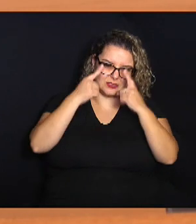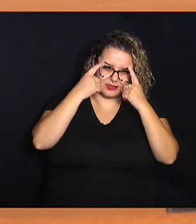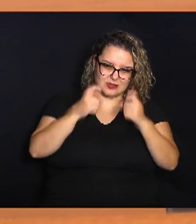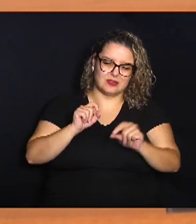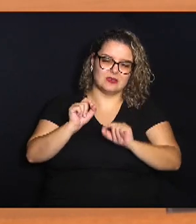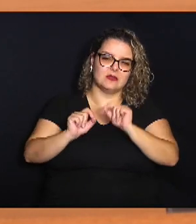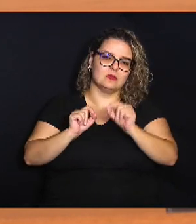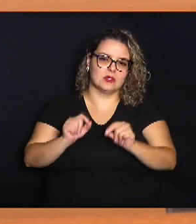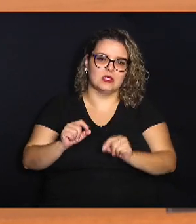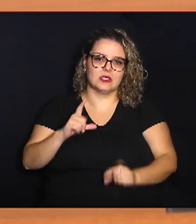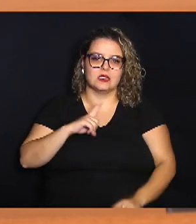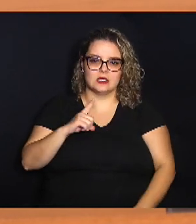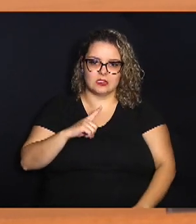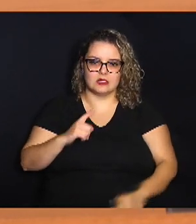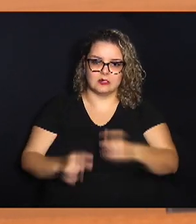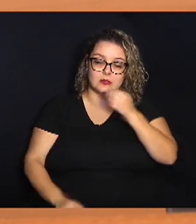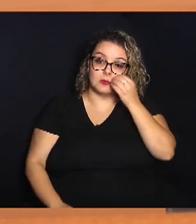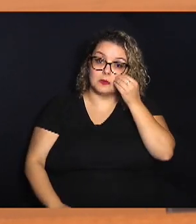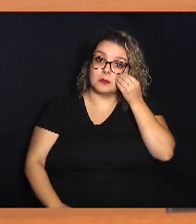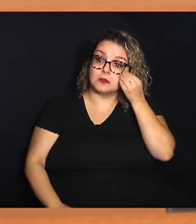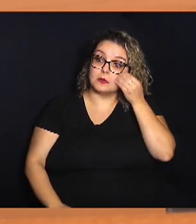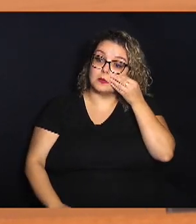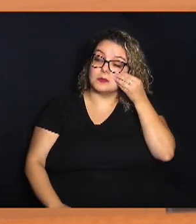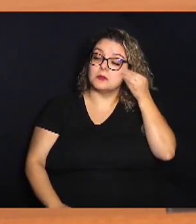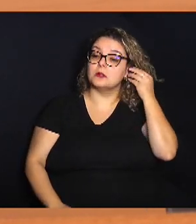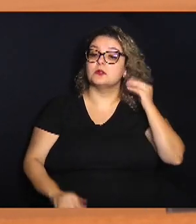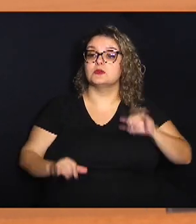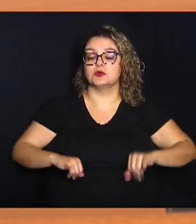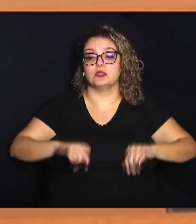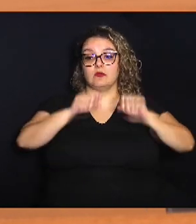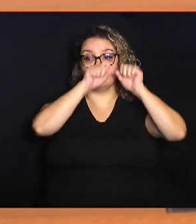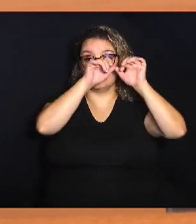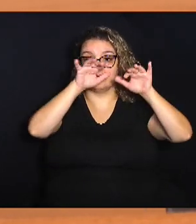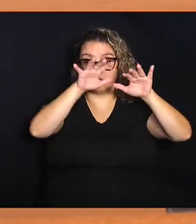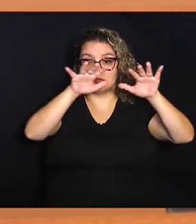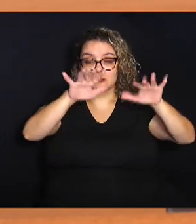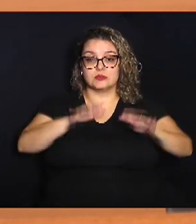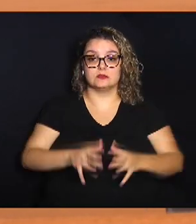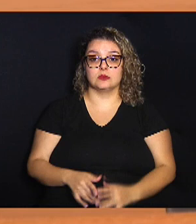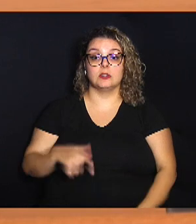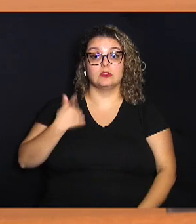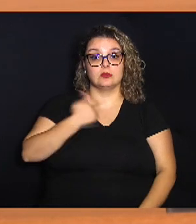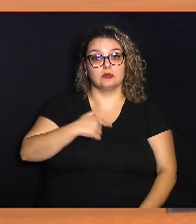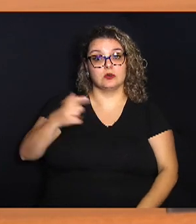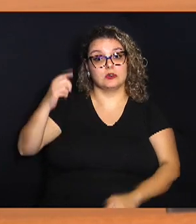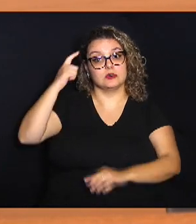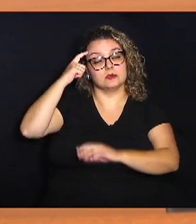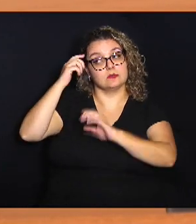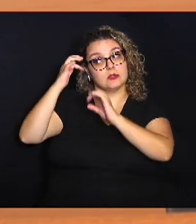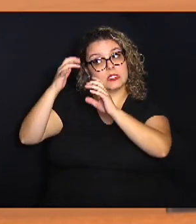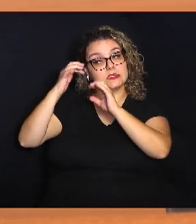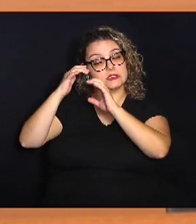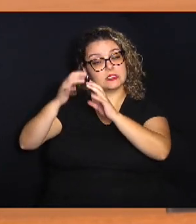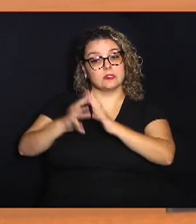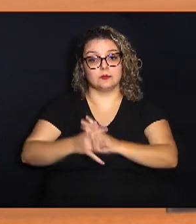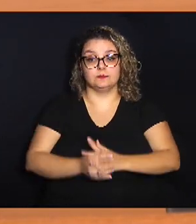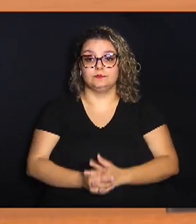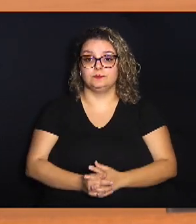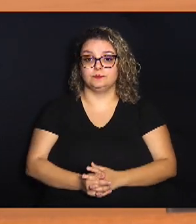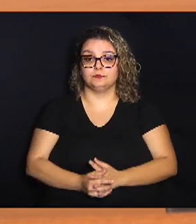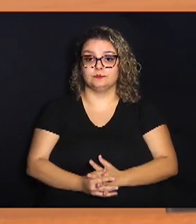quem sofre de autismo. Então eu acho que a gente tem que pensar como